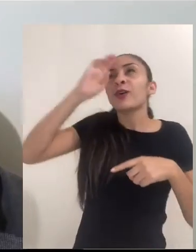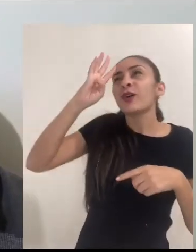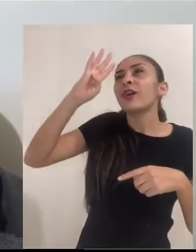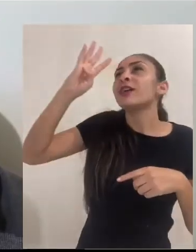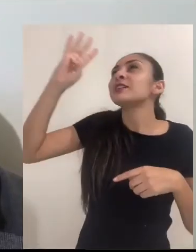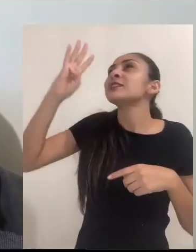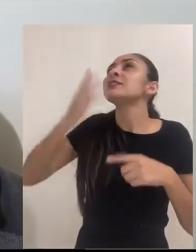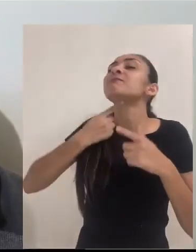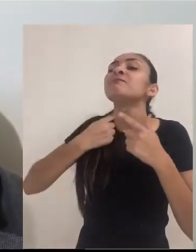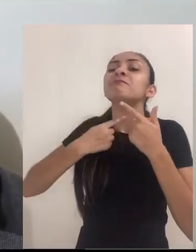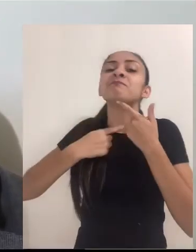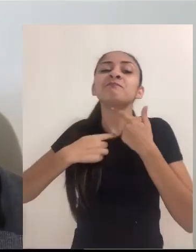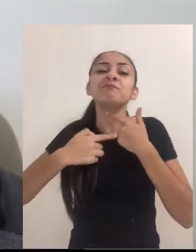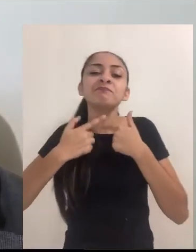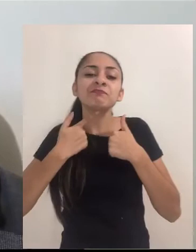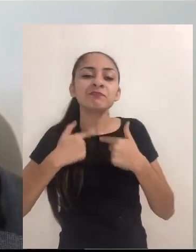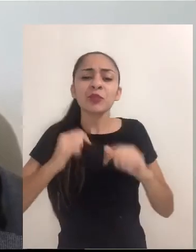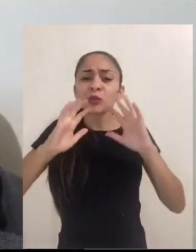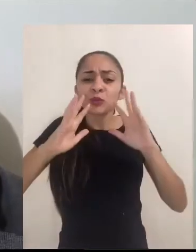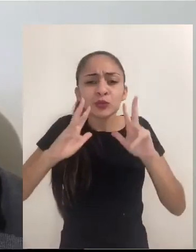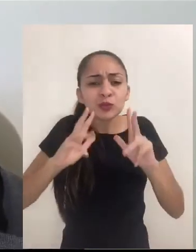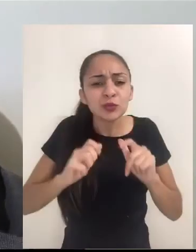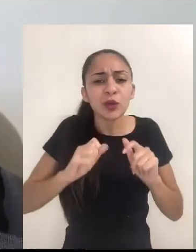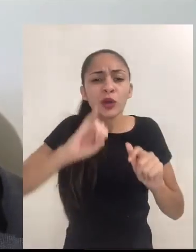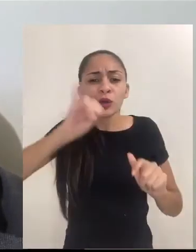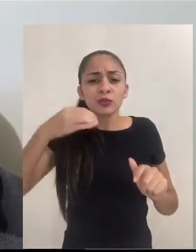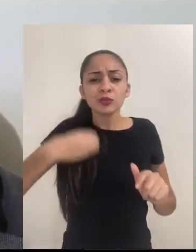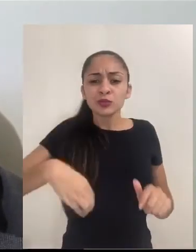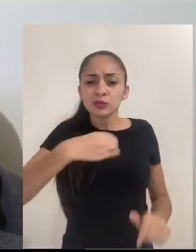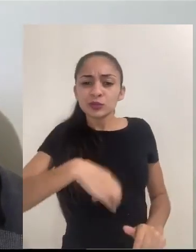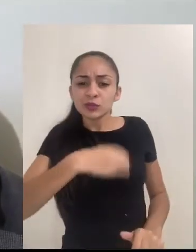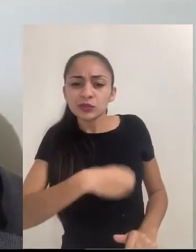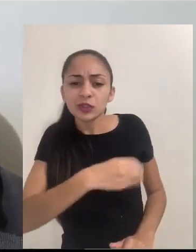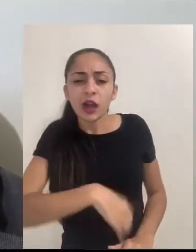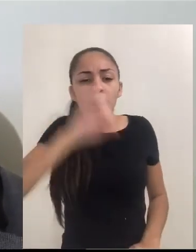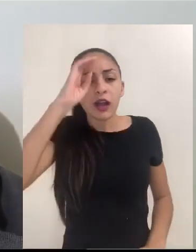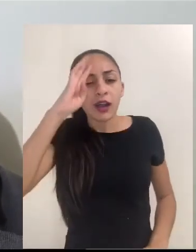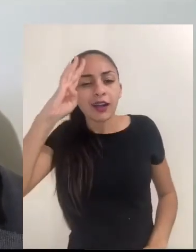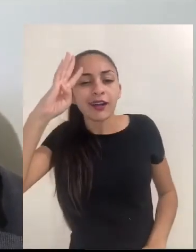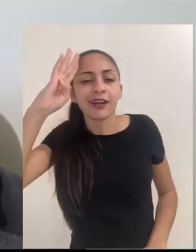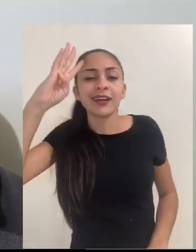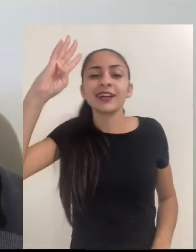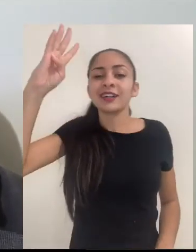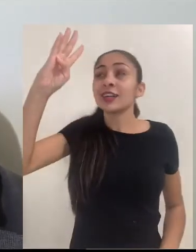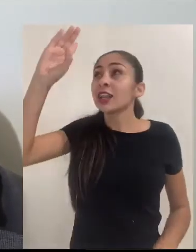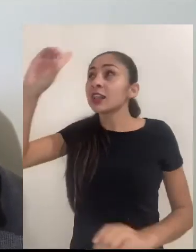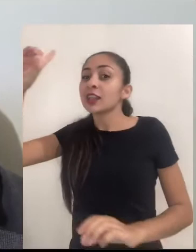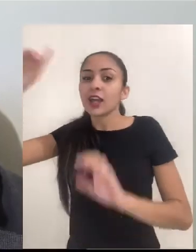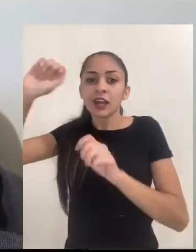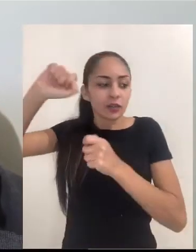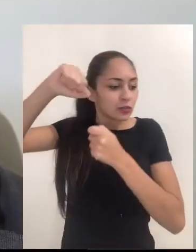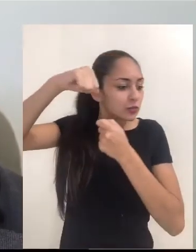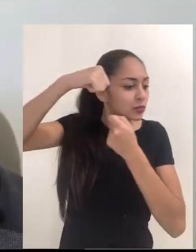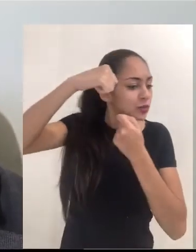você idealizava. José, tudo quanto sonhou, tudo quanto Deus colocou no coração dele para que ele fosse, ele alcançou. Pelo